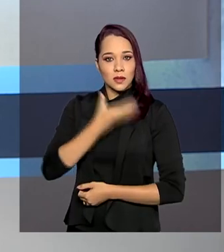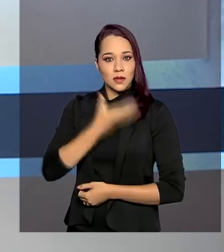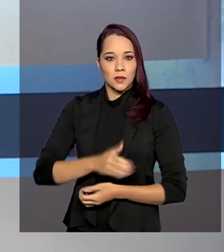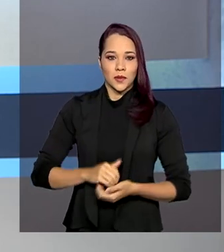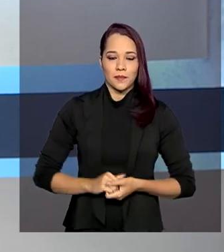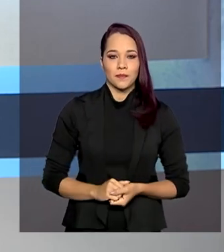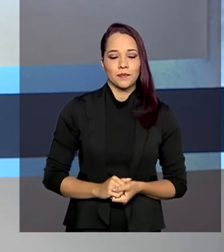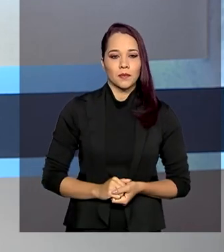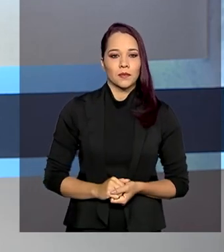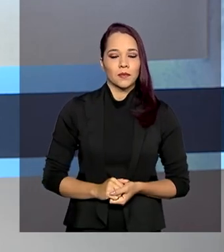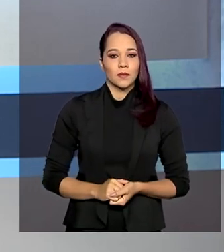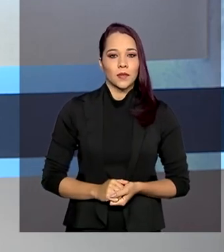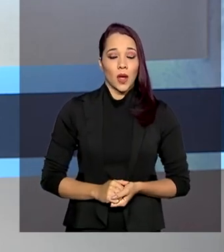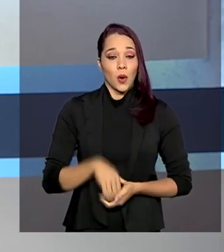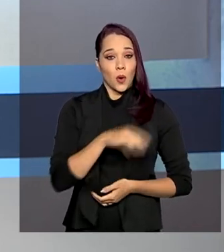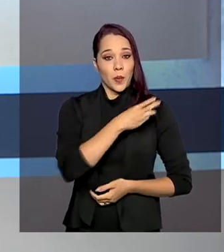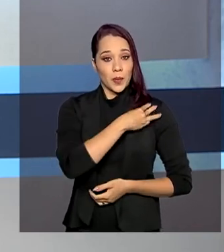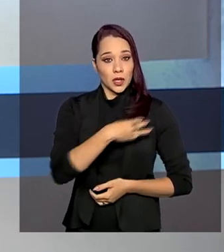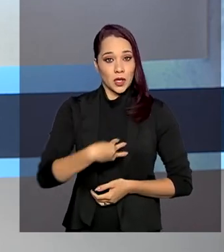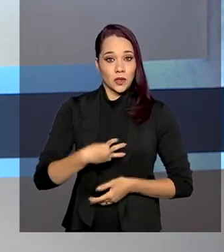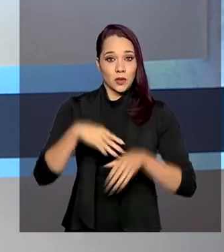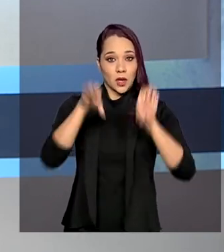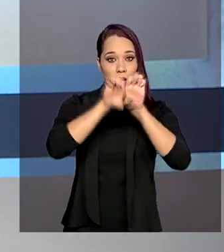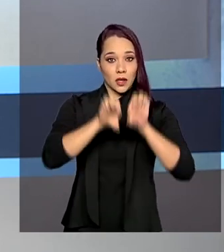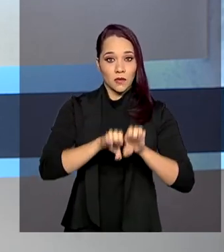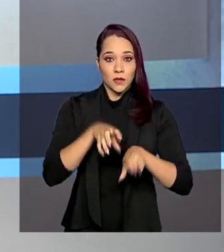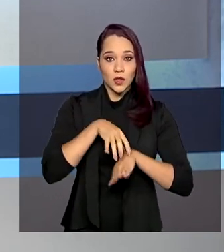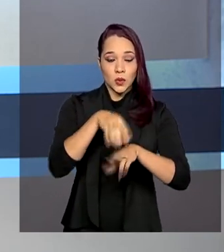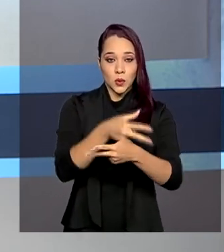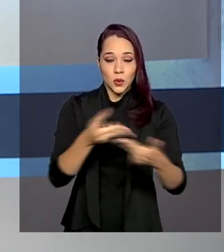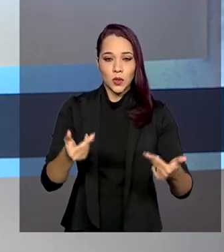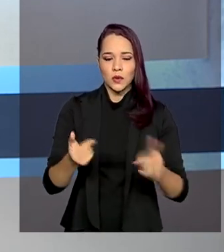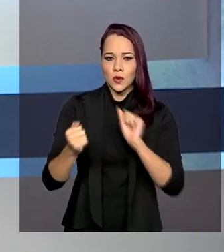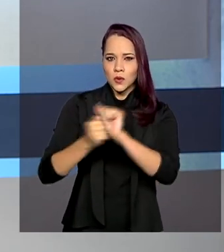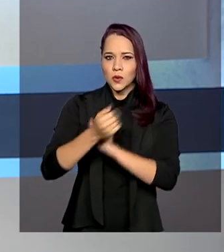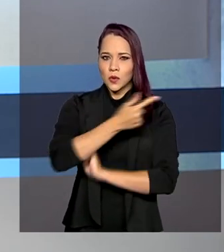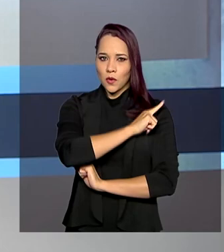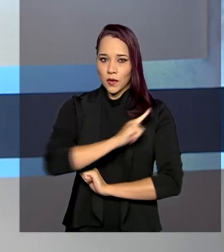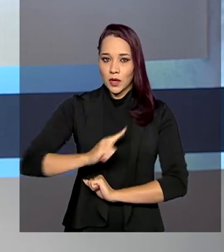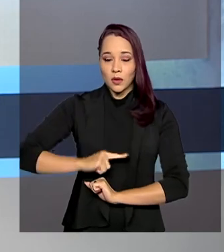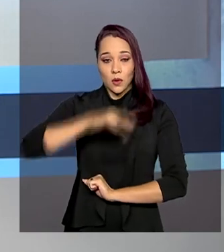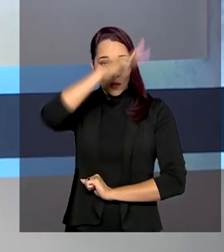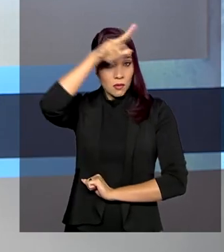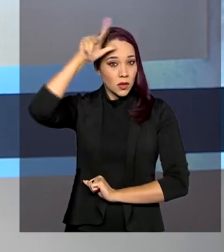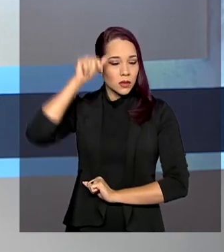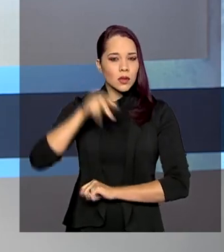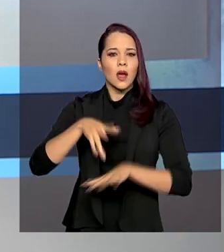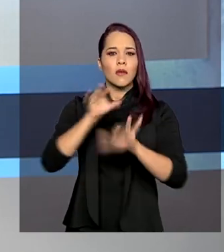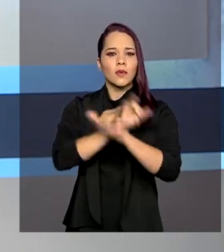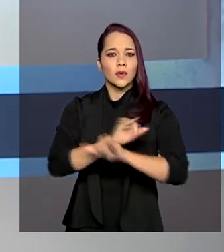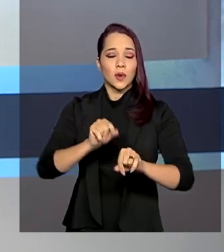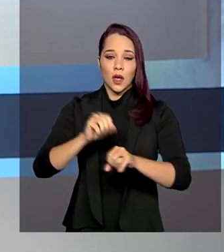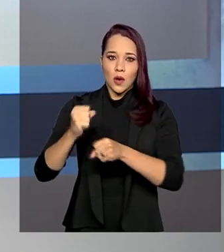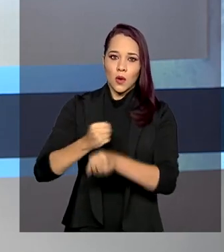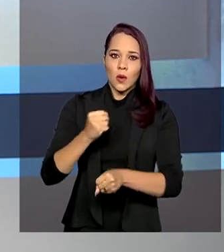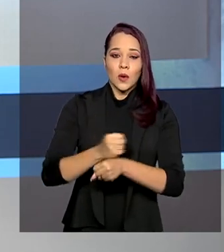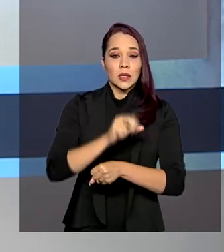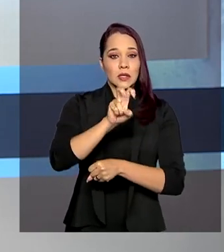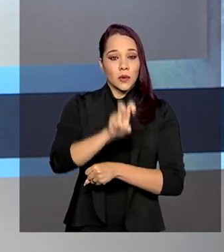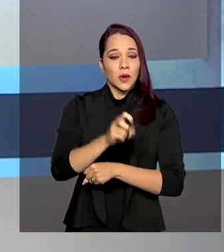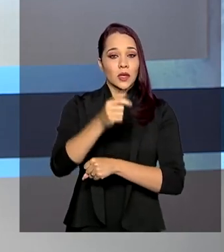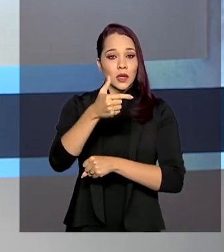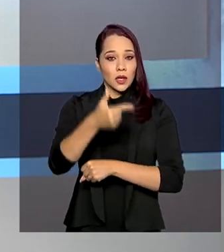O ministro da Infraestrutura esteve com o governador do Amazonas, Wilson Lima, e anunciou a reconstrução de 52